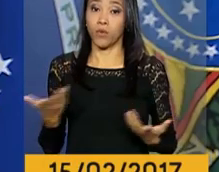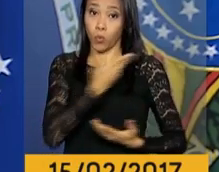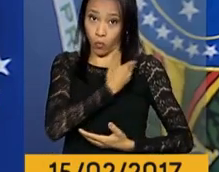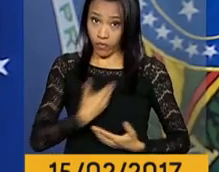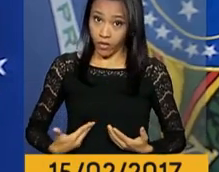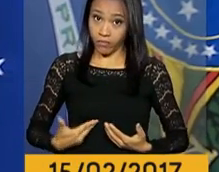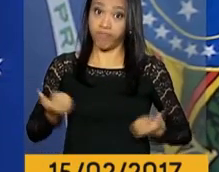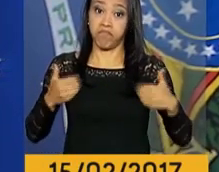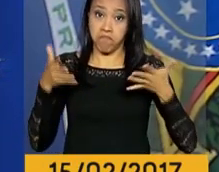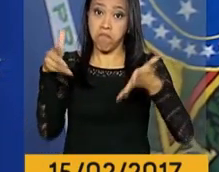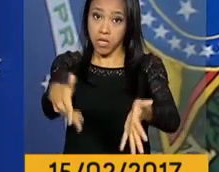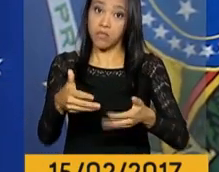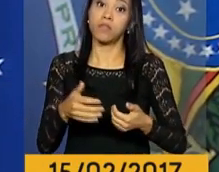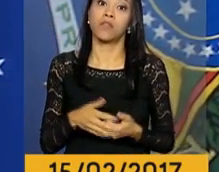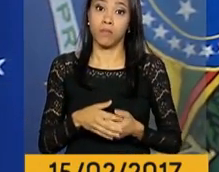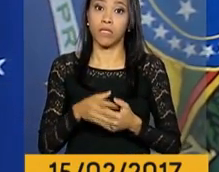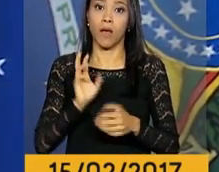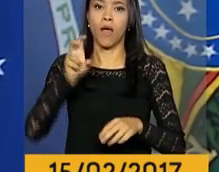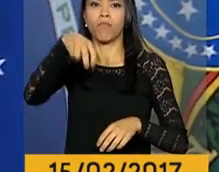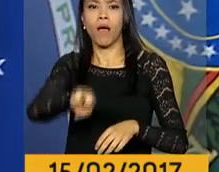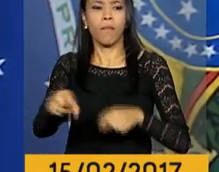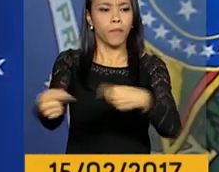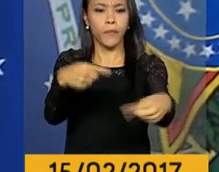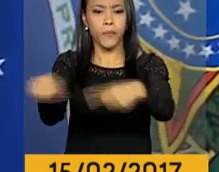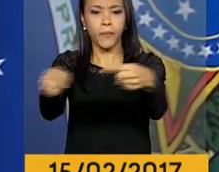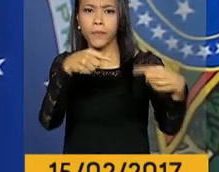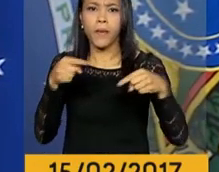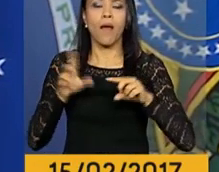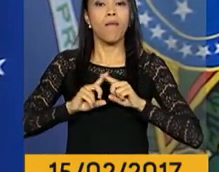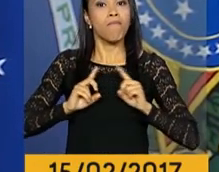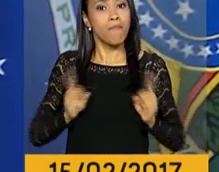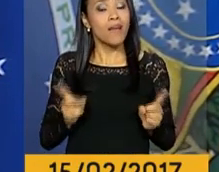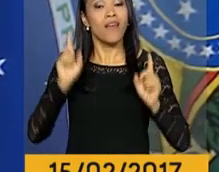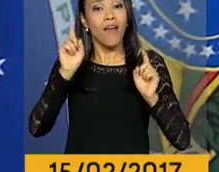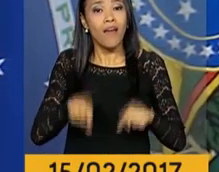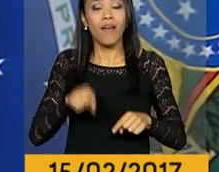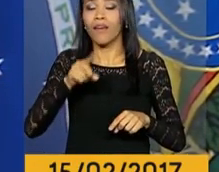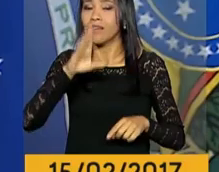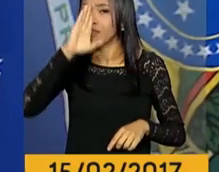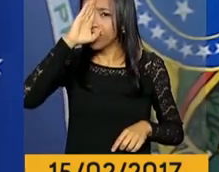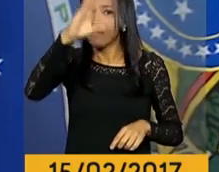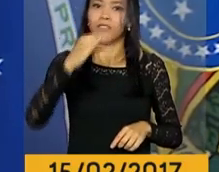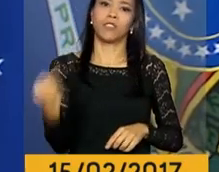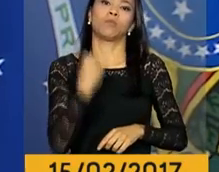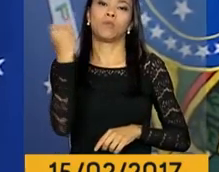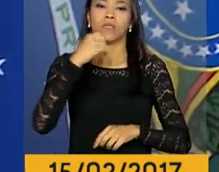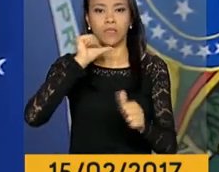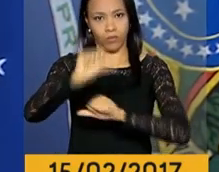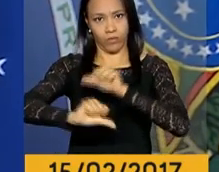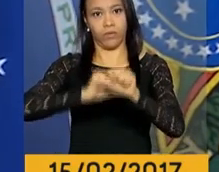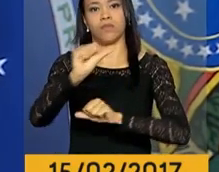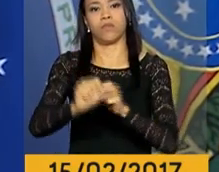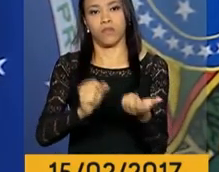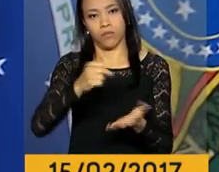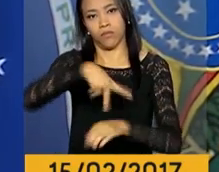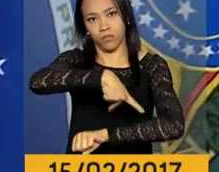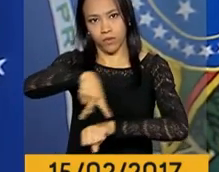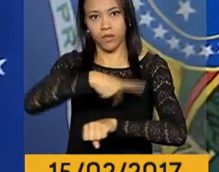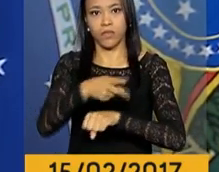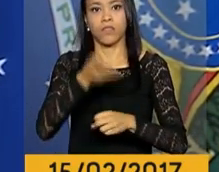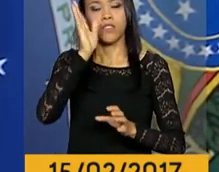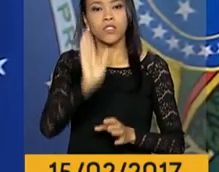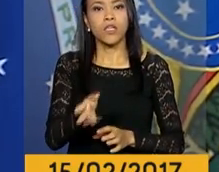participar intensamente dessas discussões, mas é uma reforma fundamental eh para o país, até porque, convenhamos, no